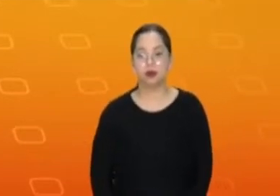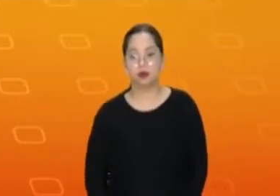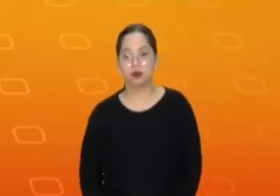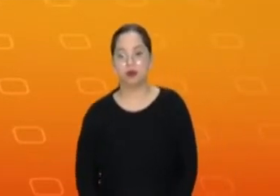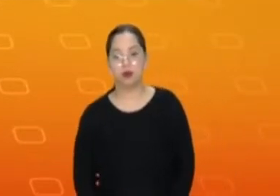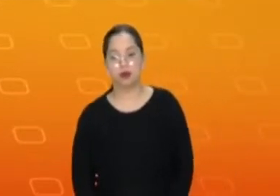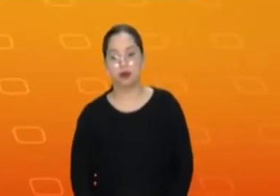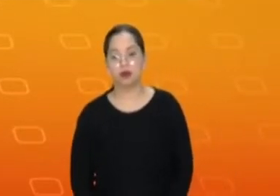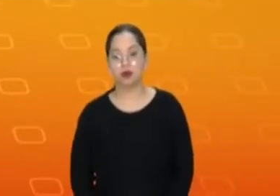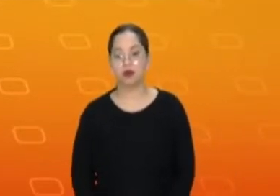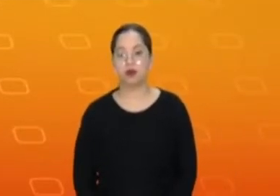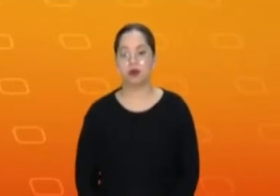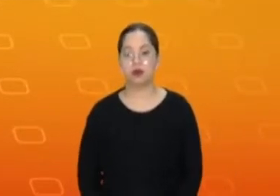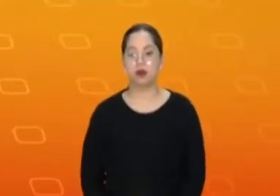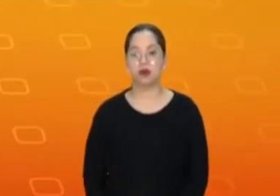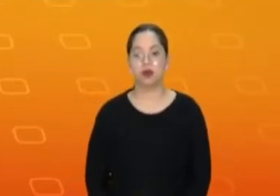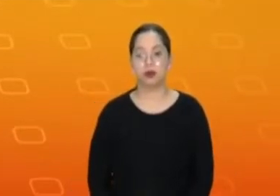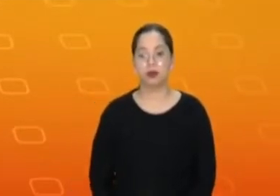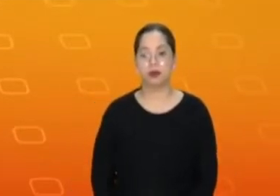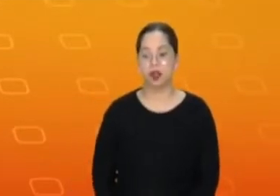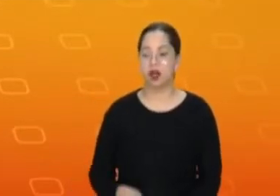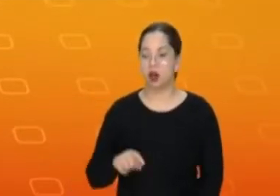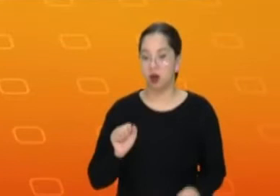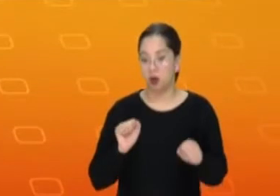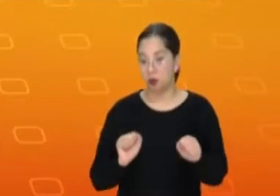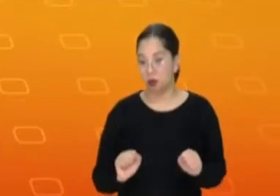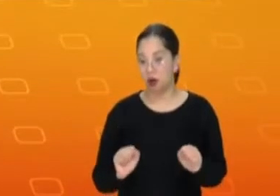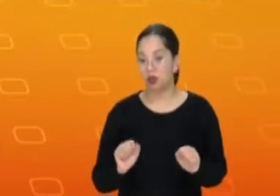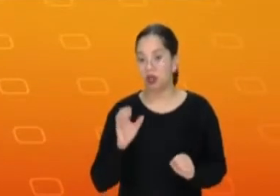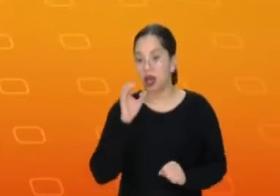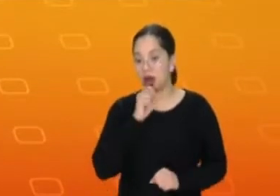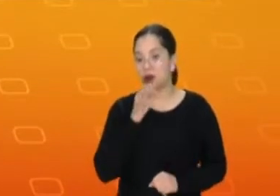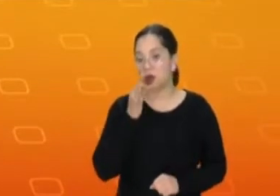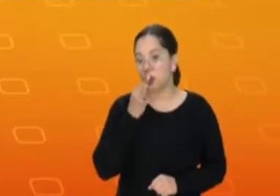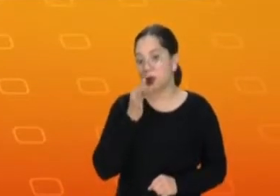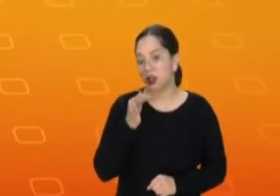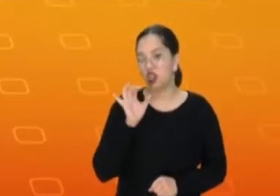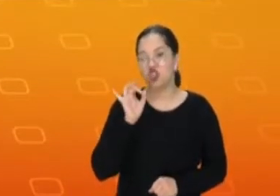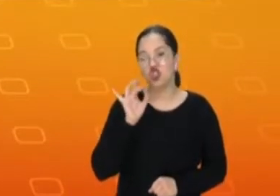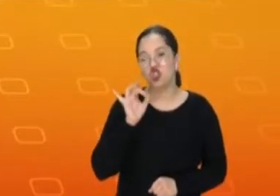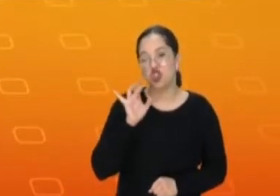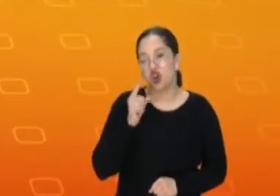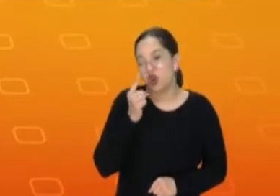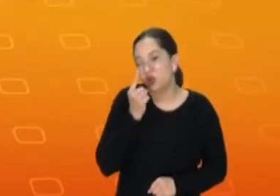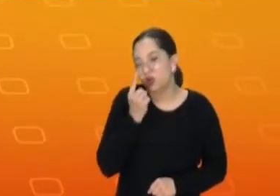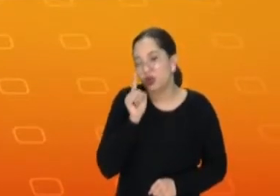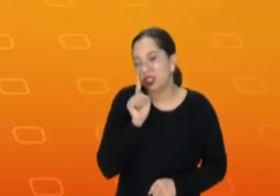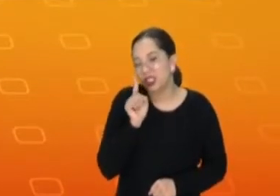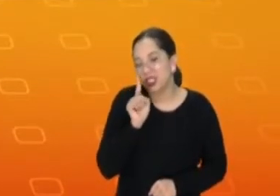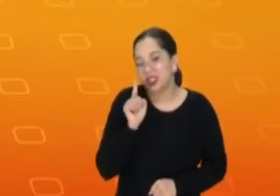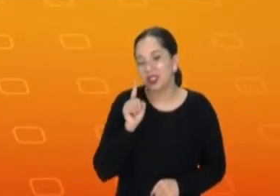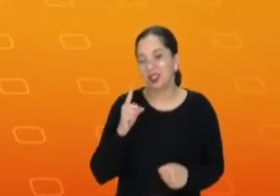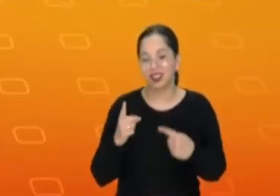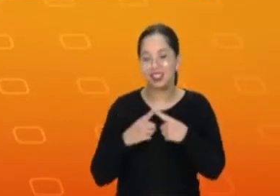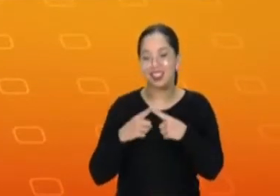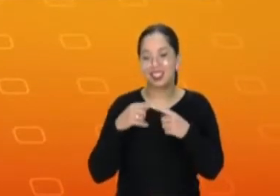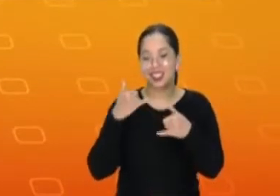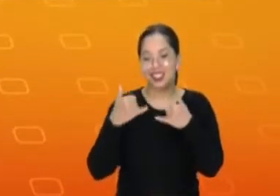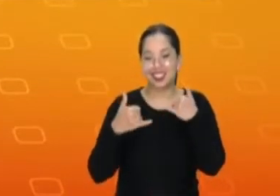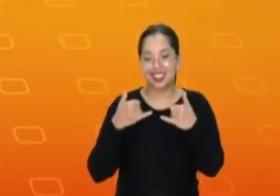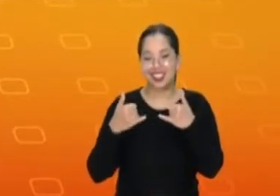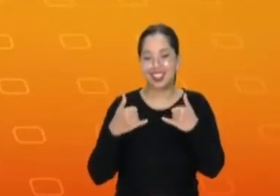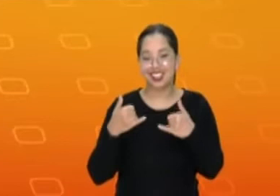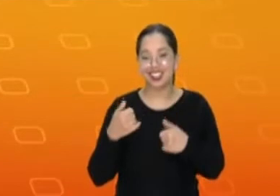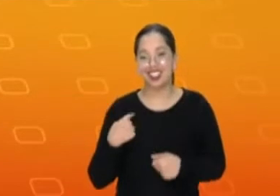Posso dar uma comentada? Rafael, só colocando o nãozinho, é porque eu estava brincando aqui com a nossa idade aqui. Você